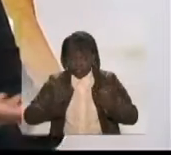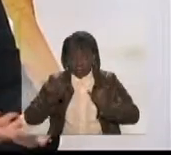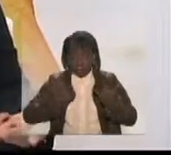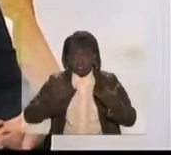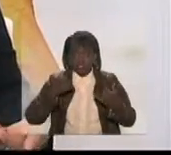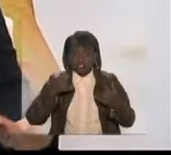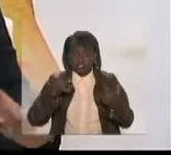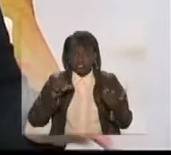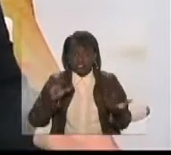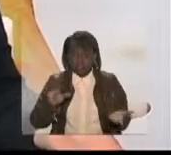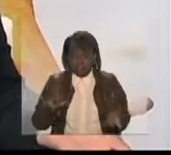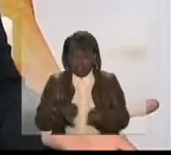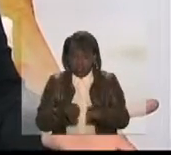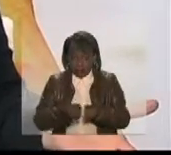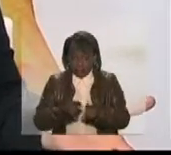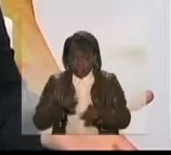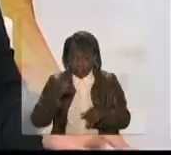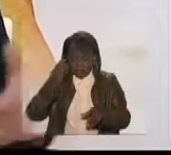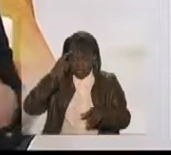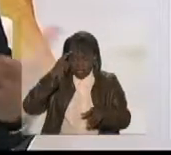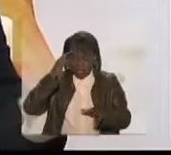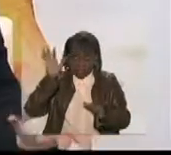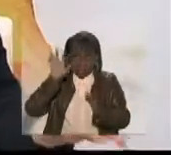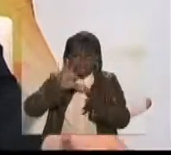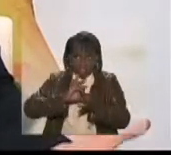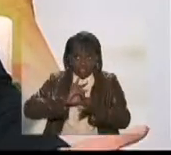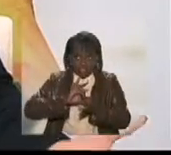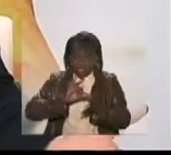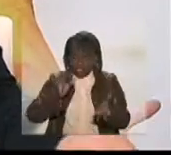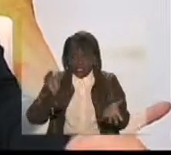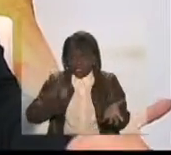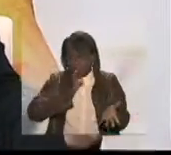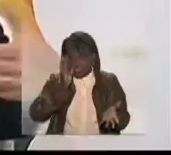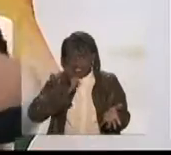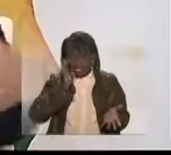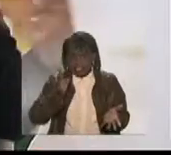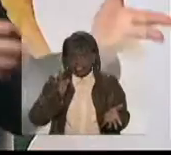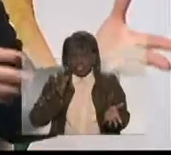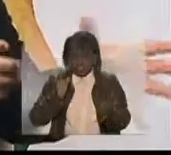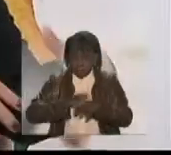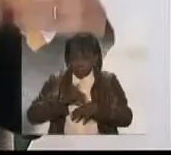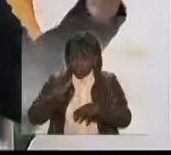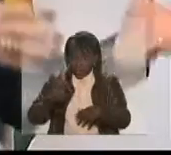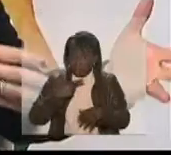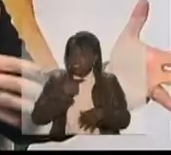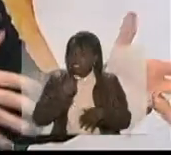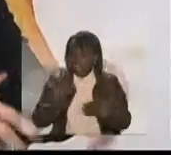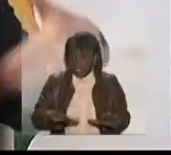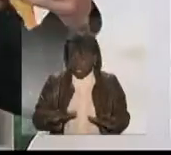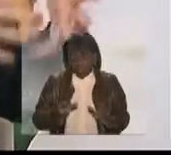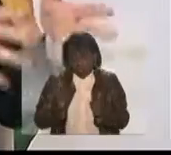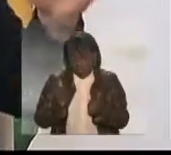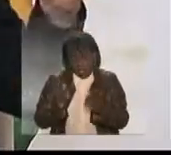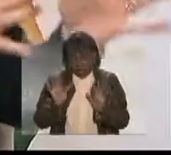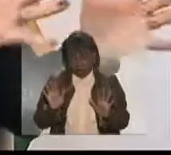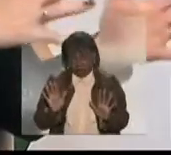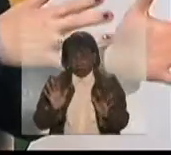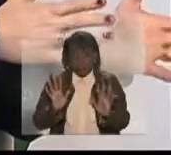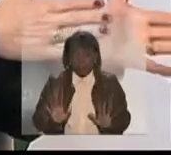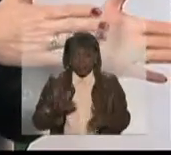informação, né, e essa associação totalmente sem sentido. Se for a escolha dela, se ela não quiser mais fazer, tudo